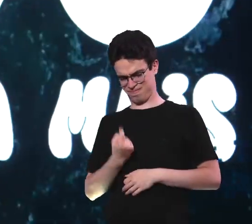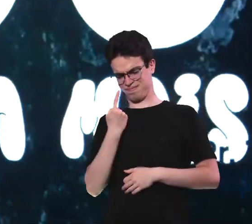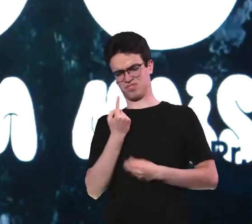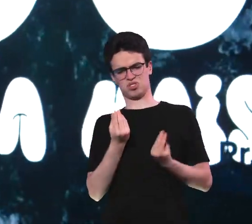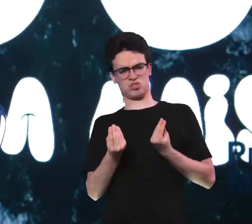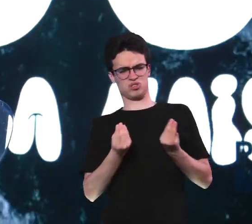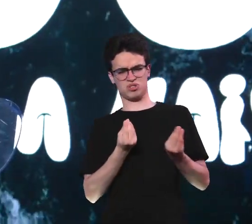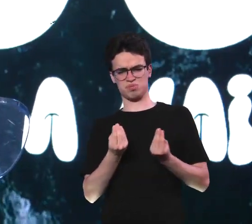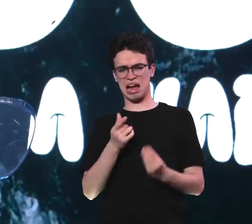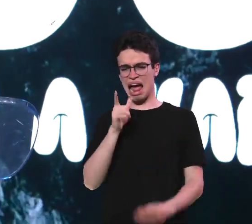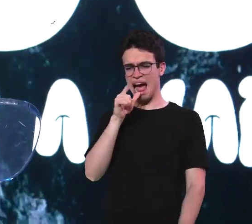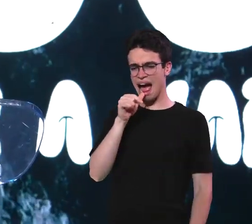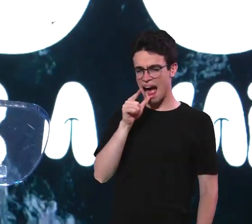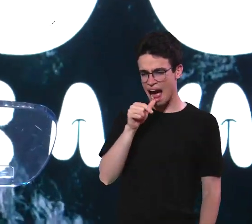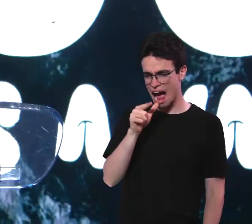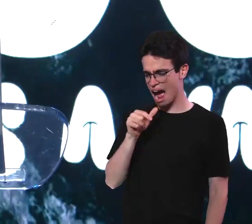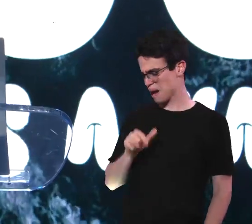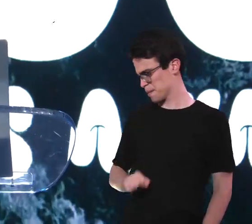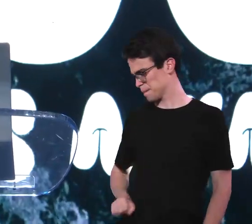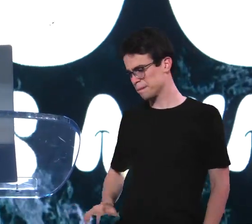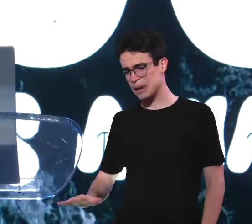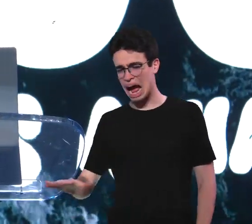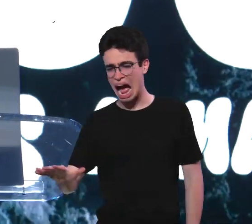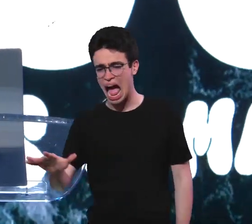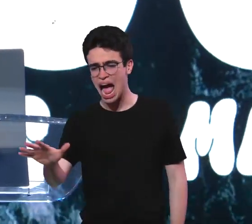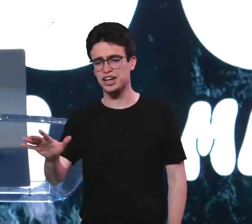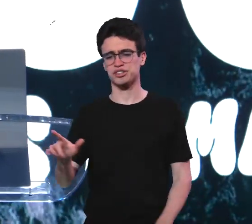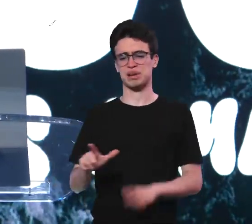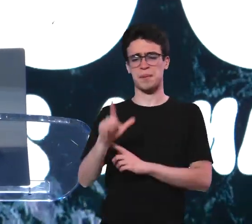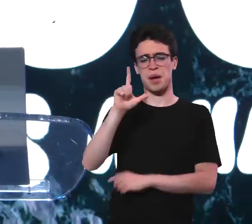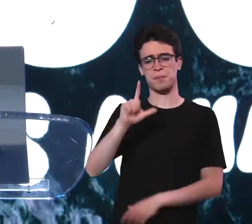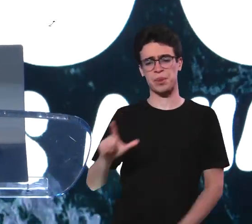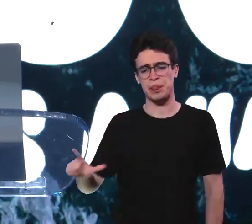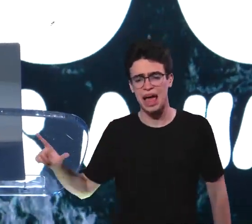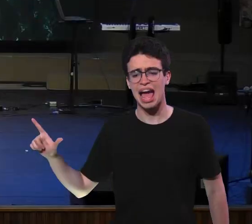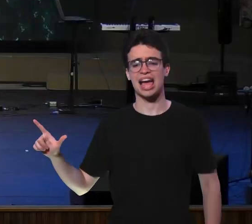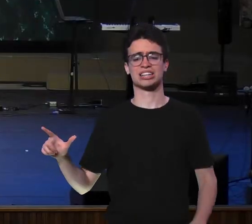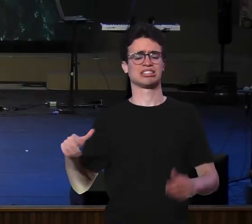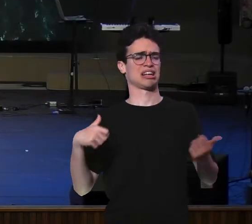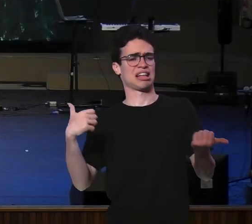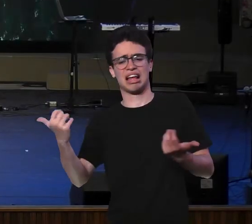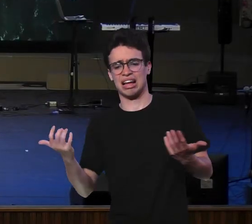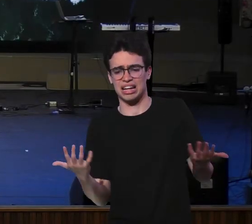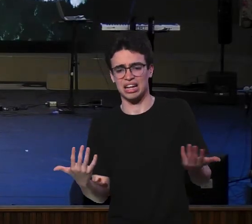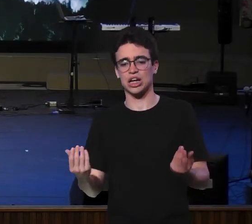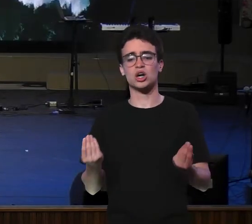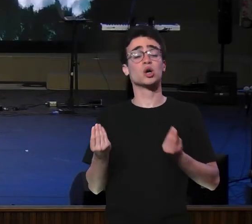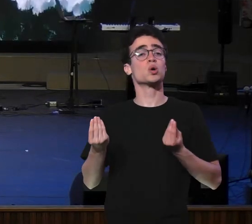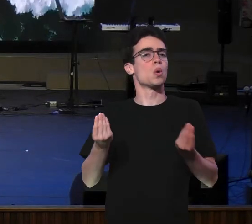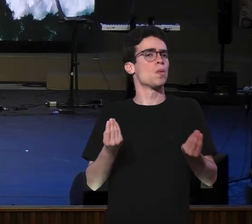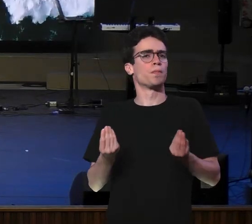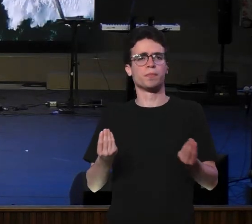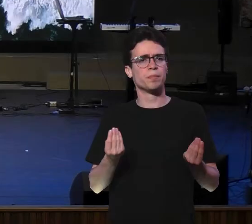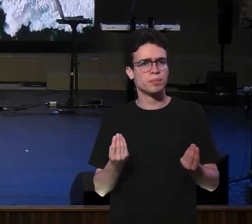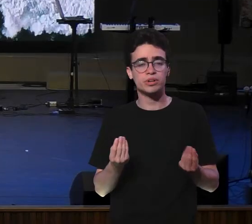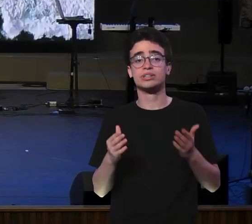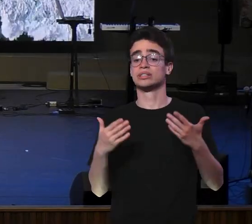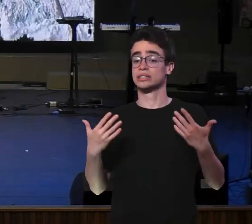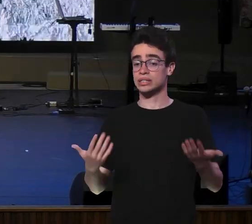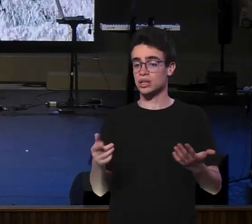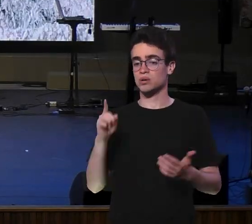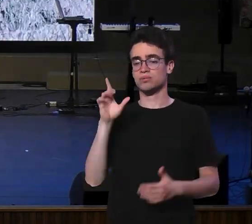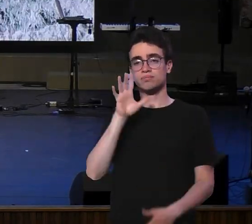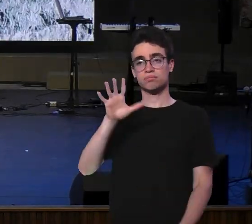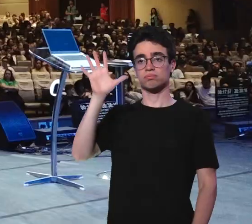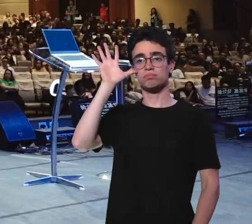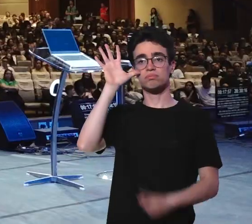a água que passava debaixo de não sei de onde, que ia para o leste, que ia não sei para onde. O que ele estava querendo dizer? Ezequiel era de uma família